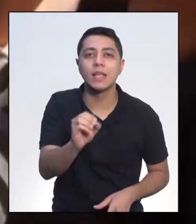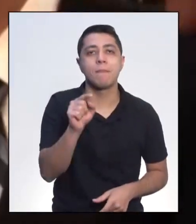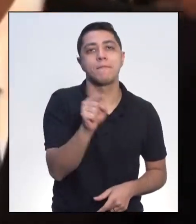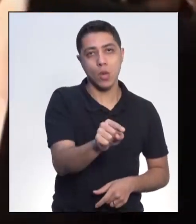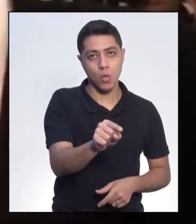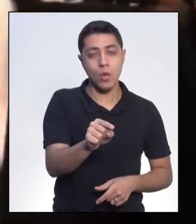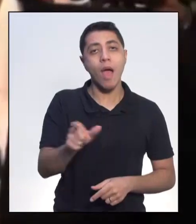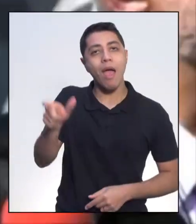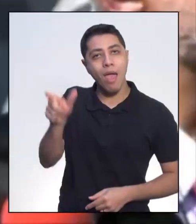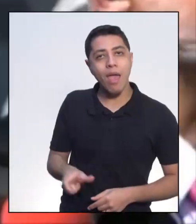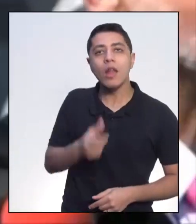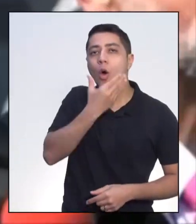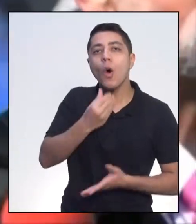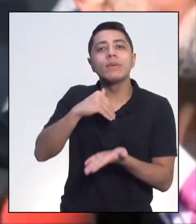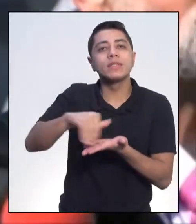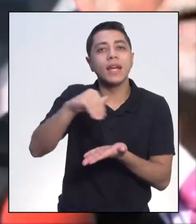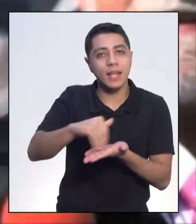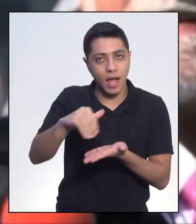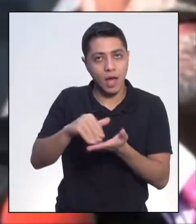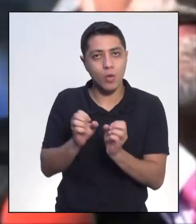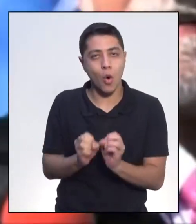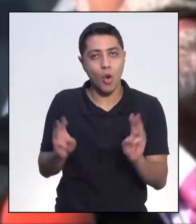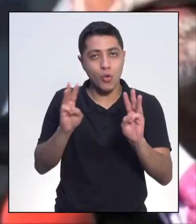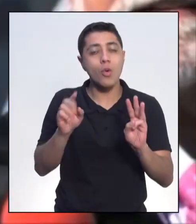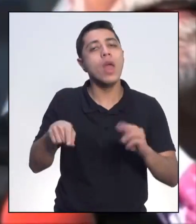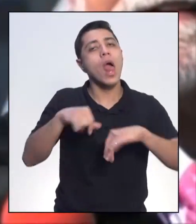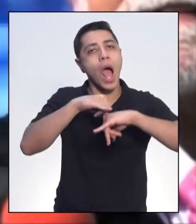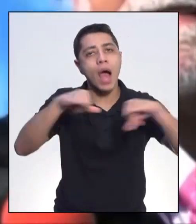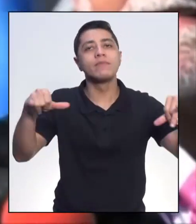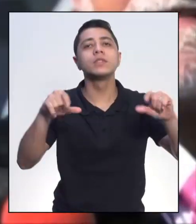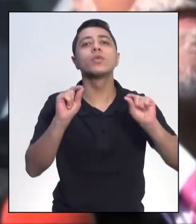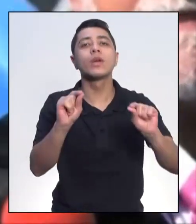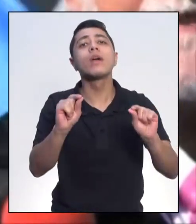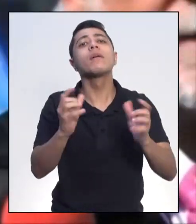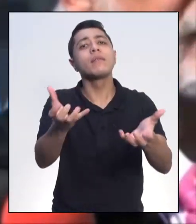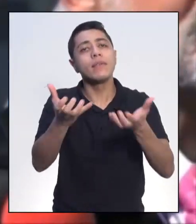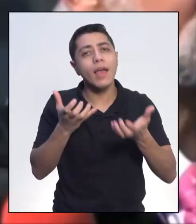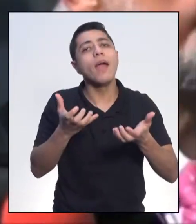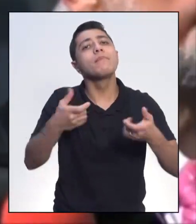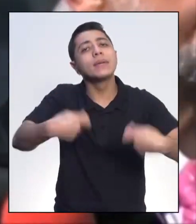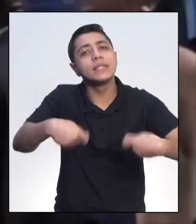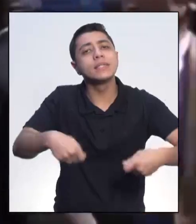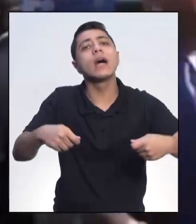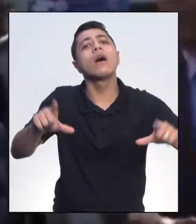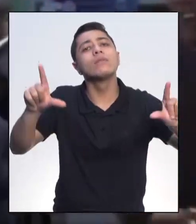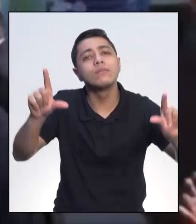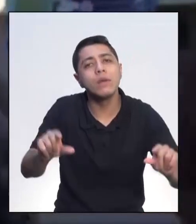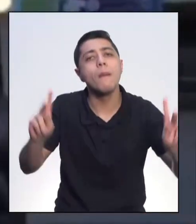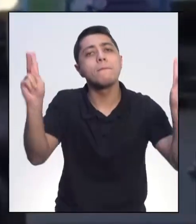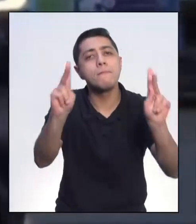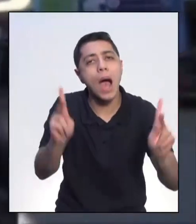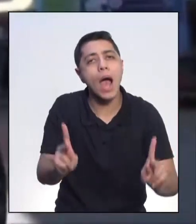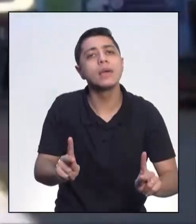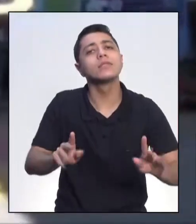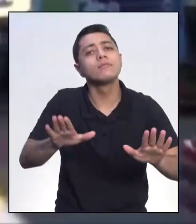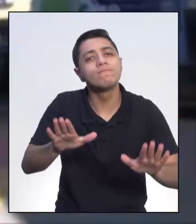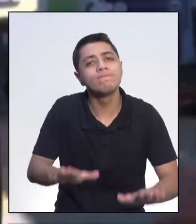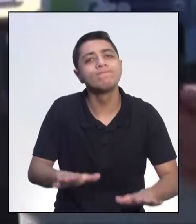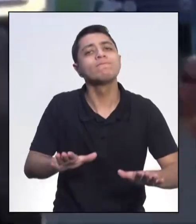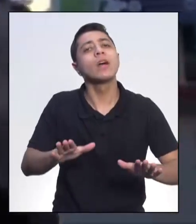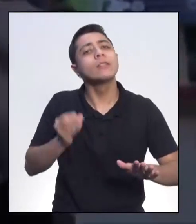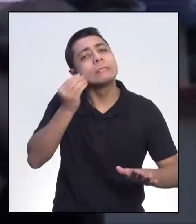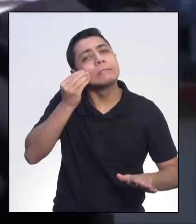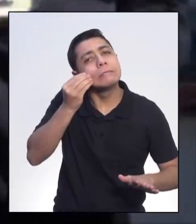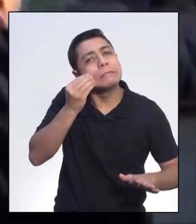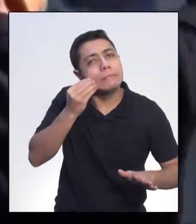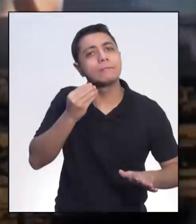da ONU, Ban Ki-moon, disse esperar que o mais recente cessar-fogo se transforme num processo político que consiga estabelecer uma paz